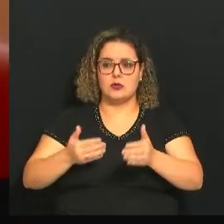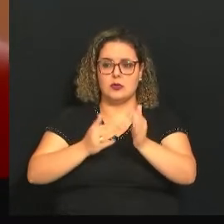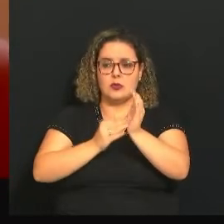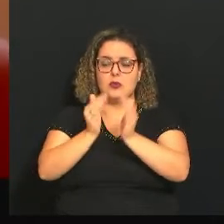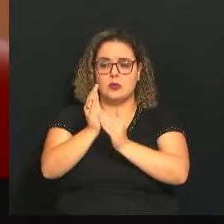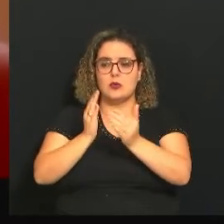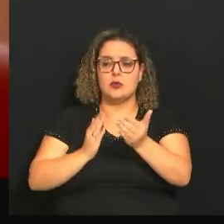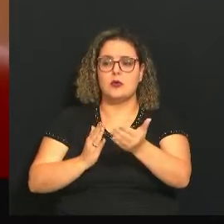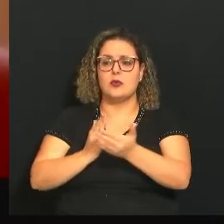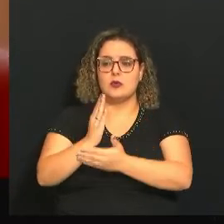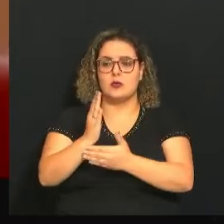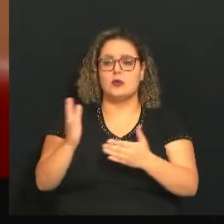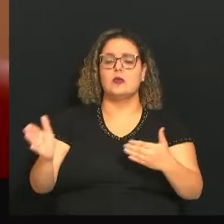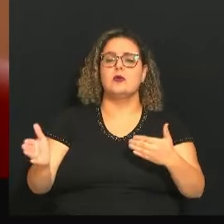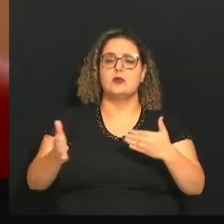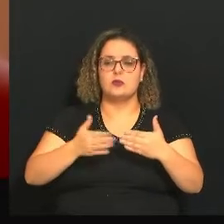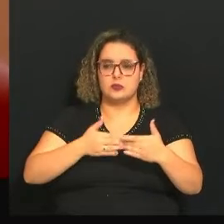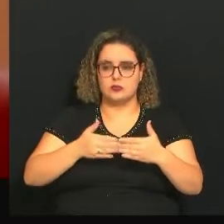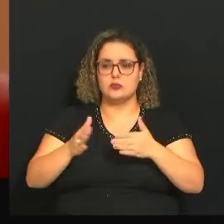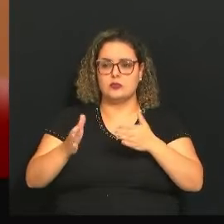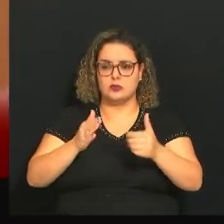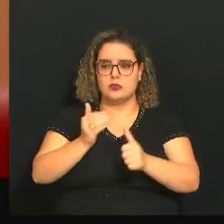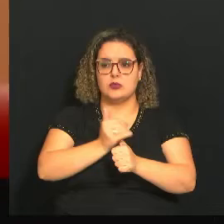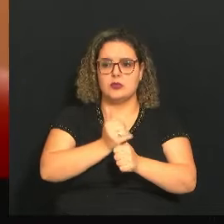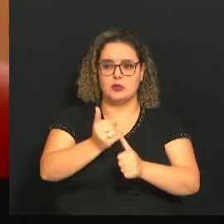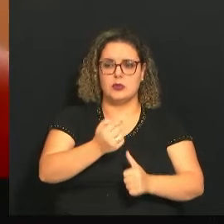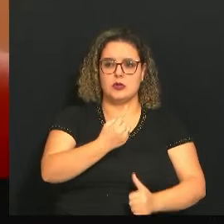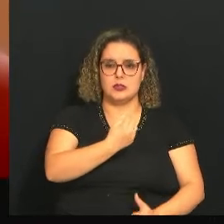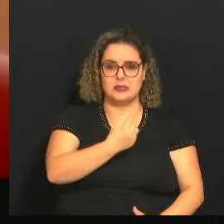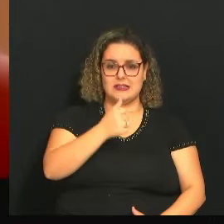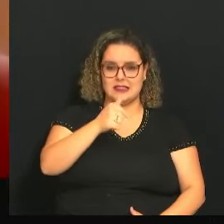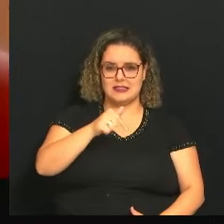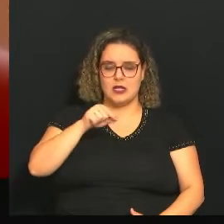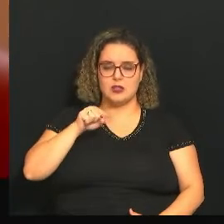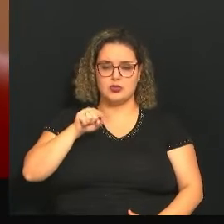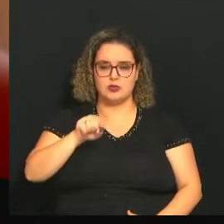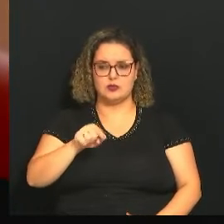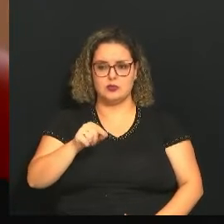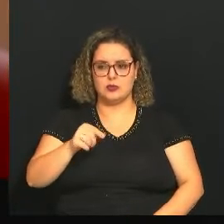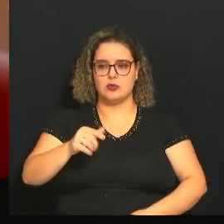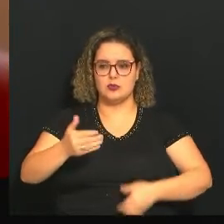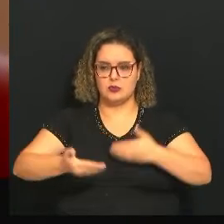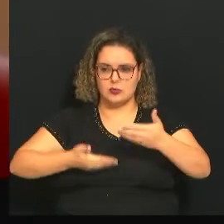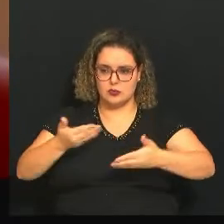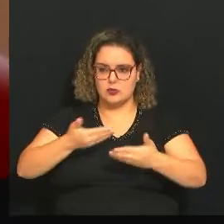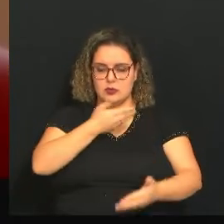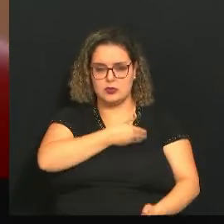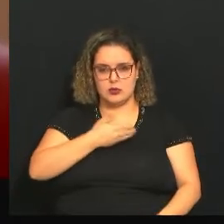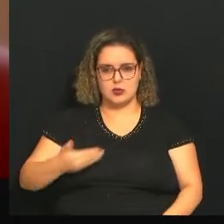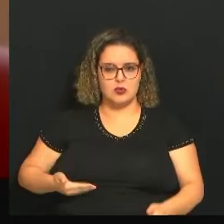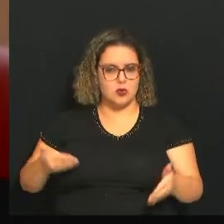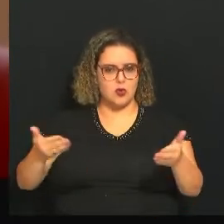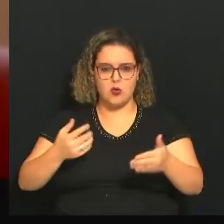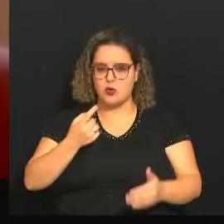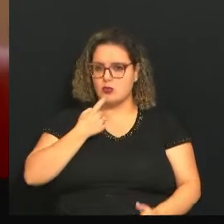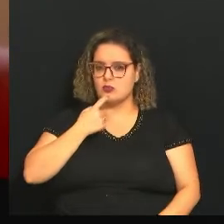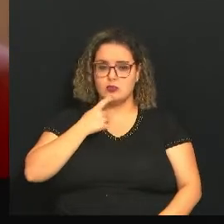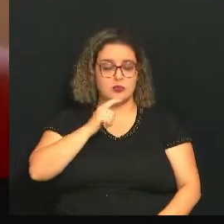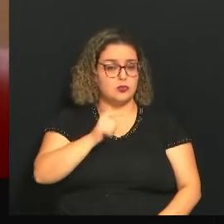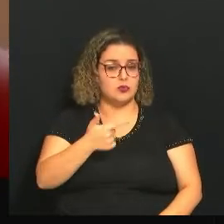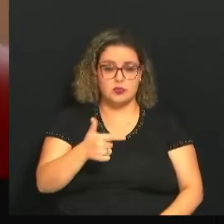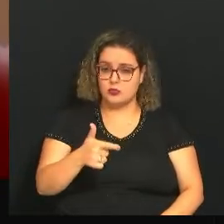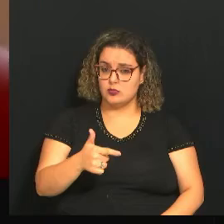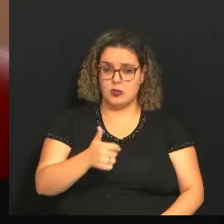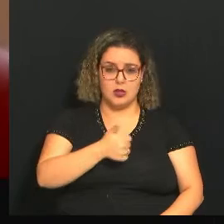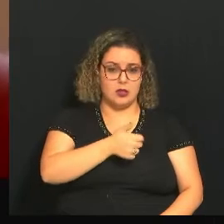concursados e fechamos nosso mandato com 17 mil servidores públicos. Hoje, Campinas não tem 15 mil mais,